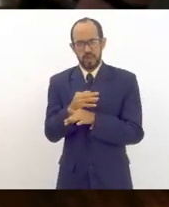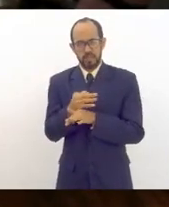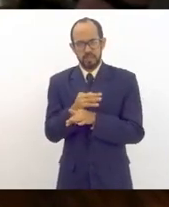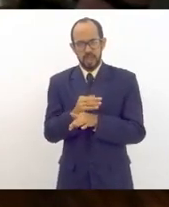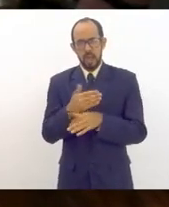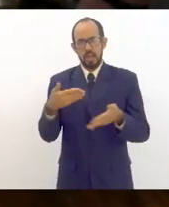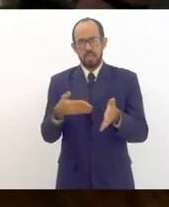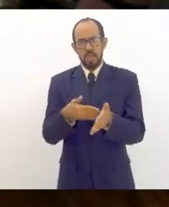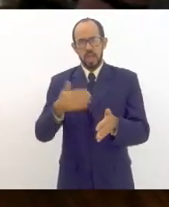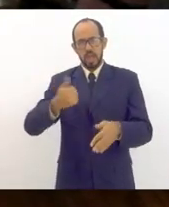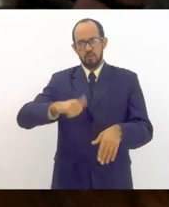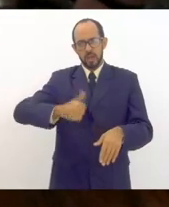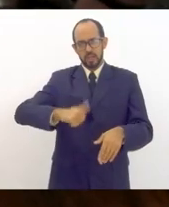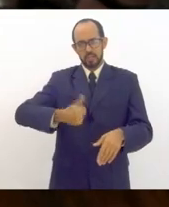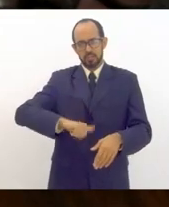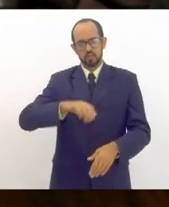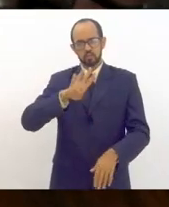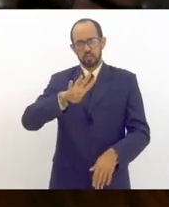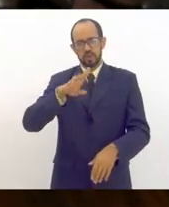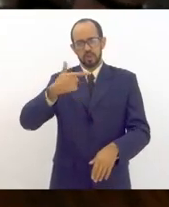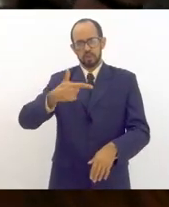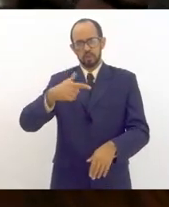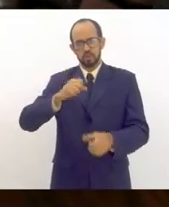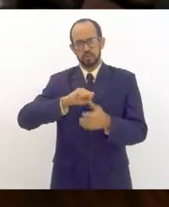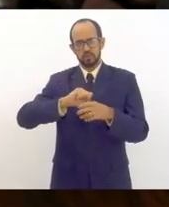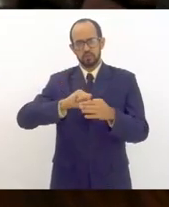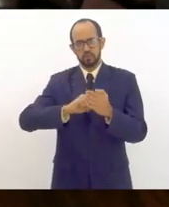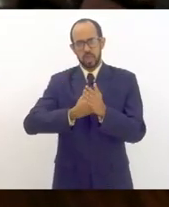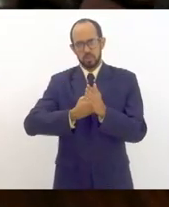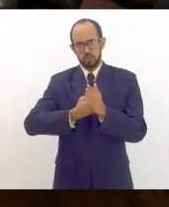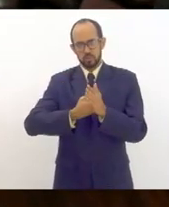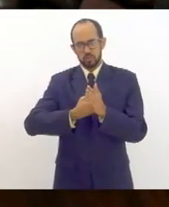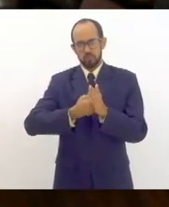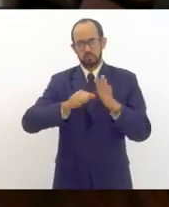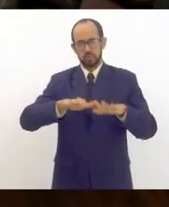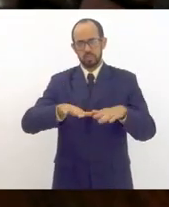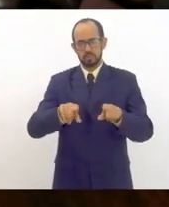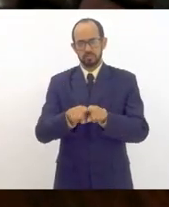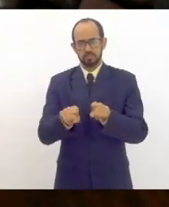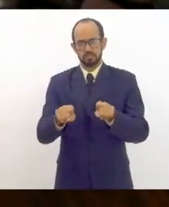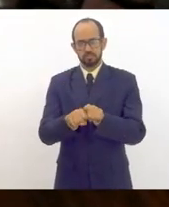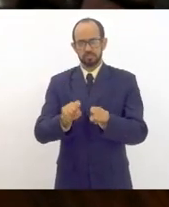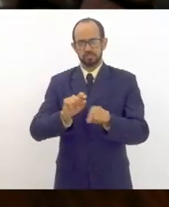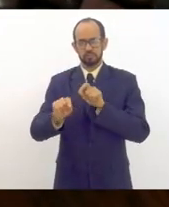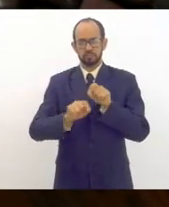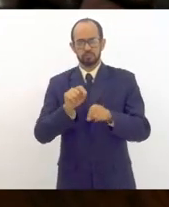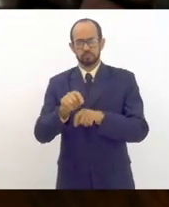dos 42 vetos. Mas também uma